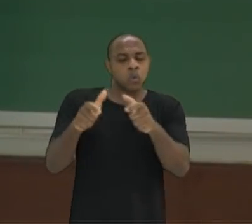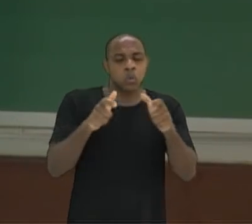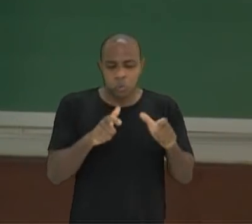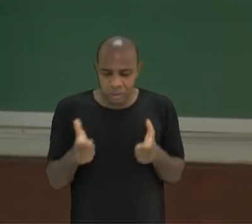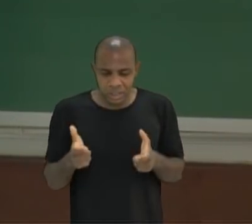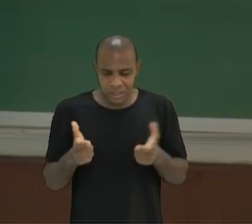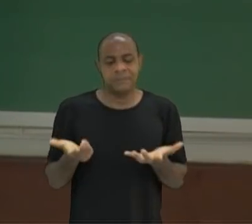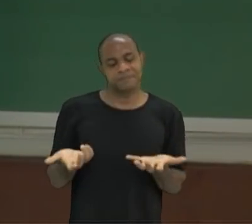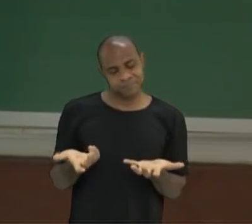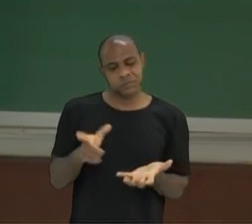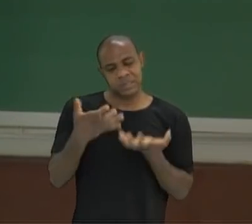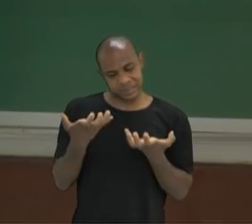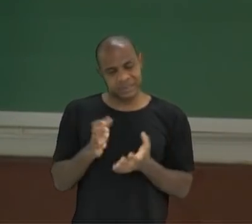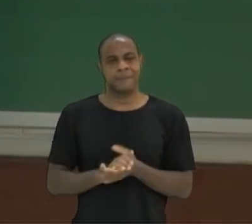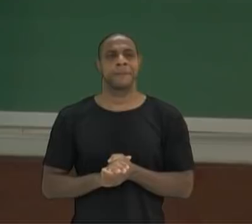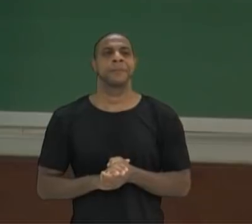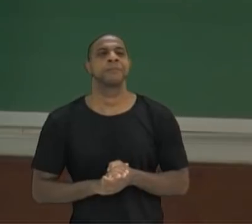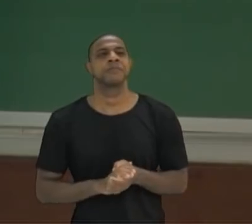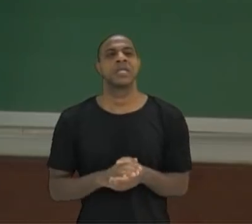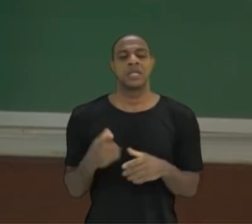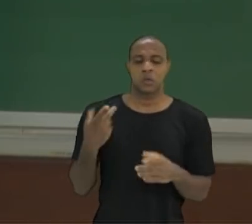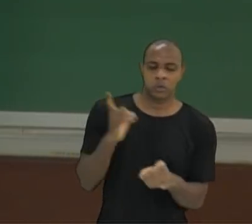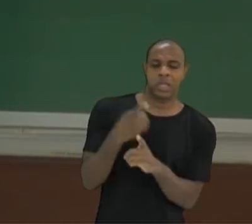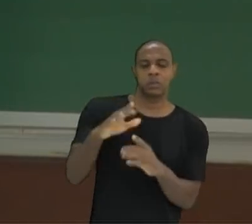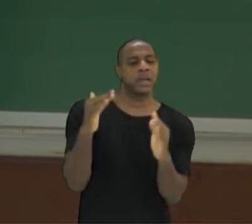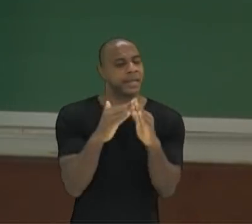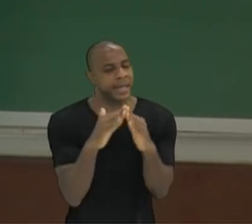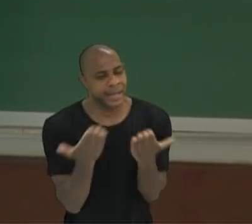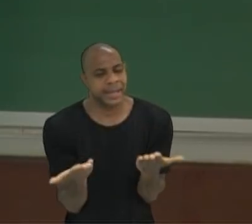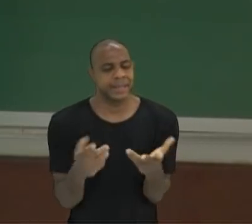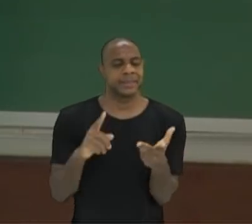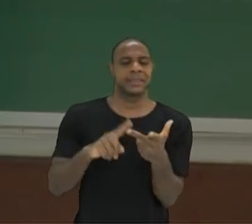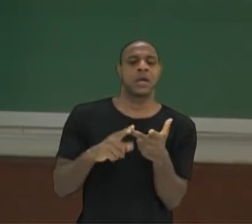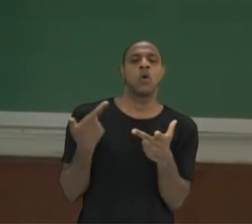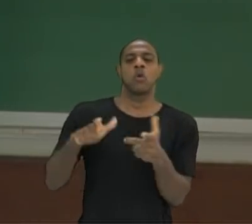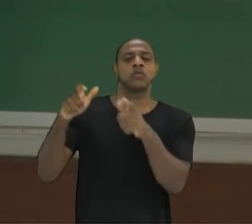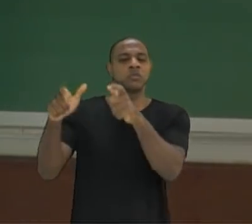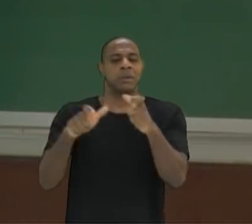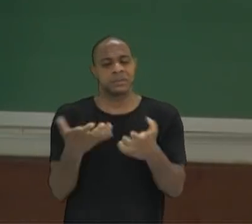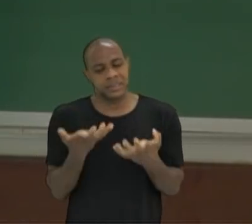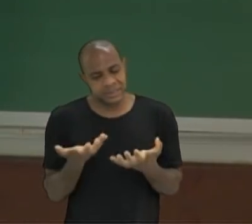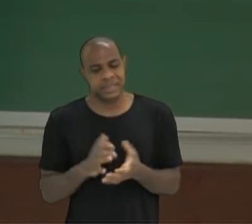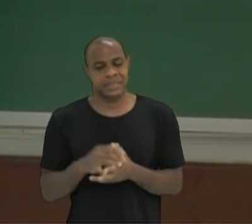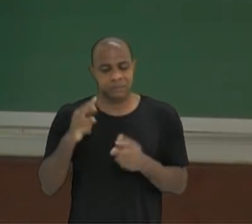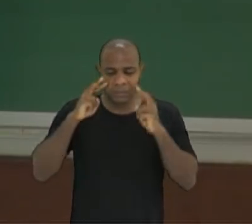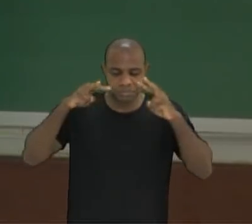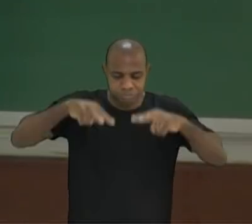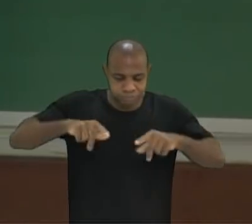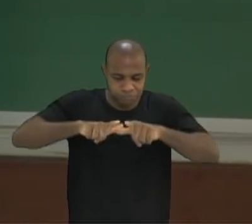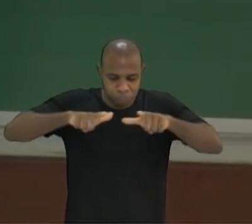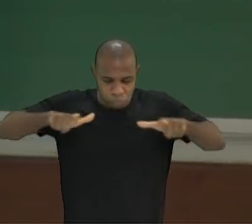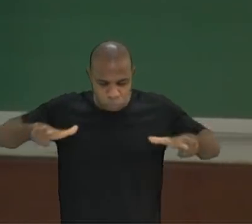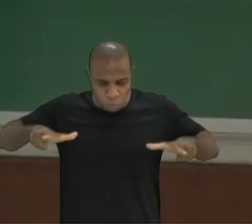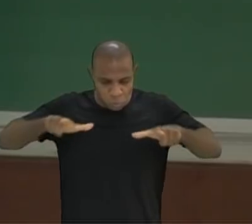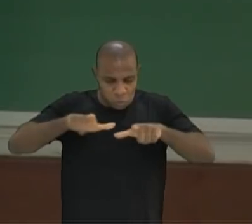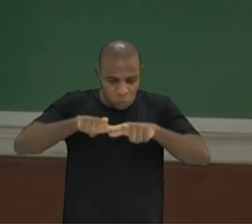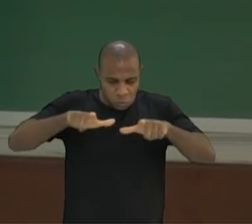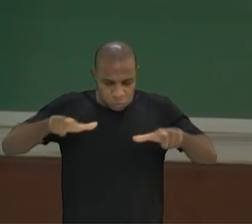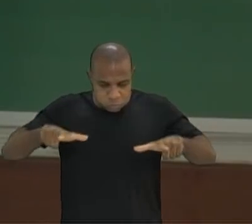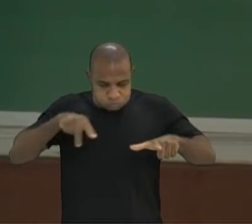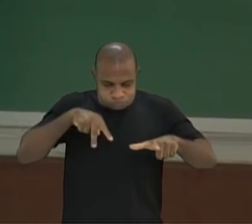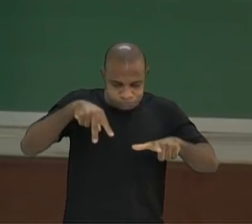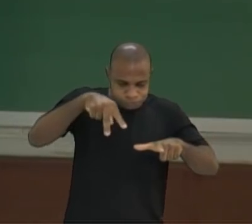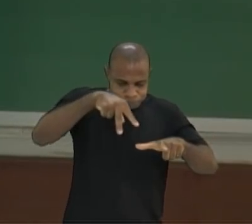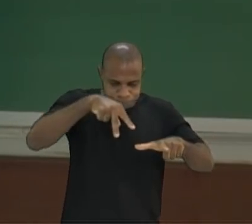a localidade, encontrar a sua casa ou encontrar um outro espaço que você quer visualizar. Ou seja, o